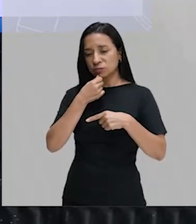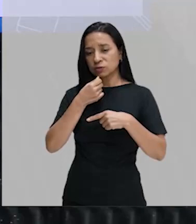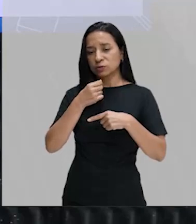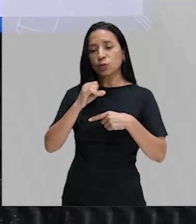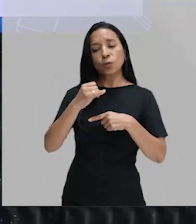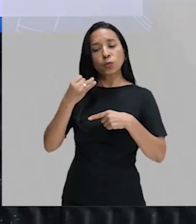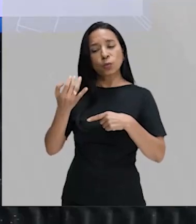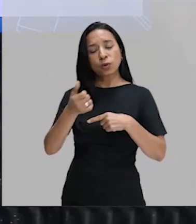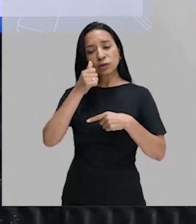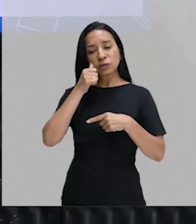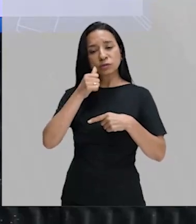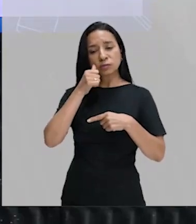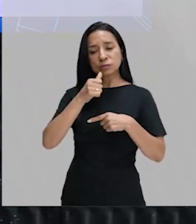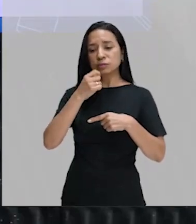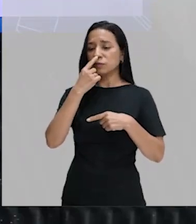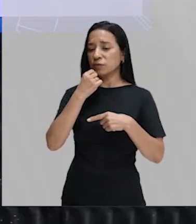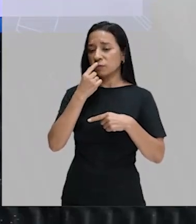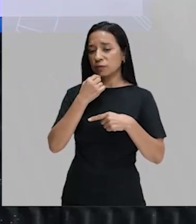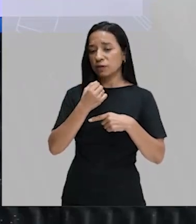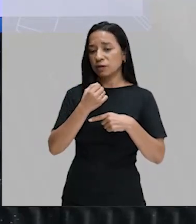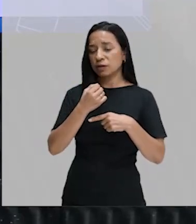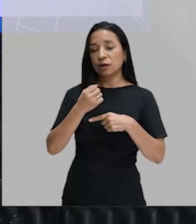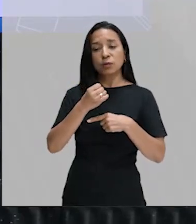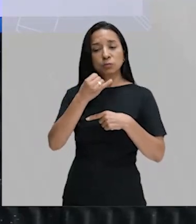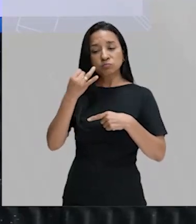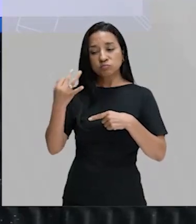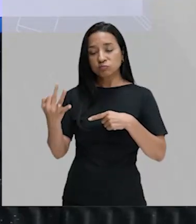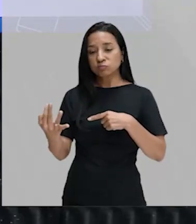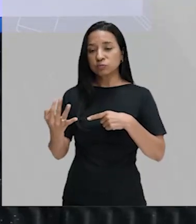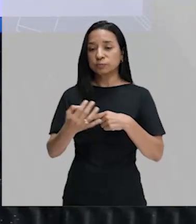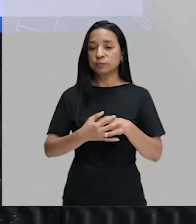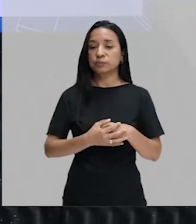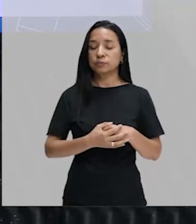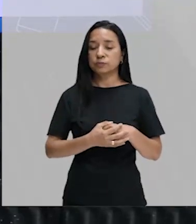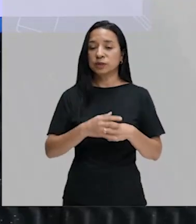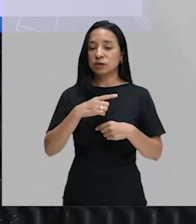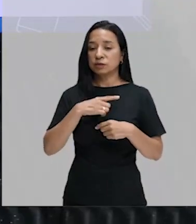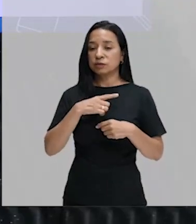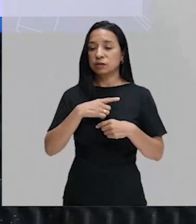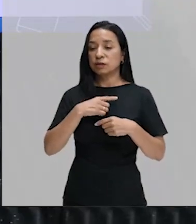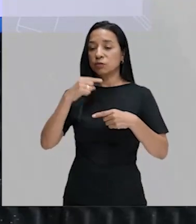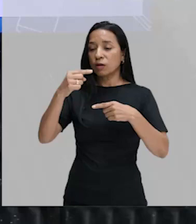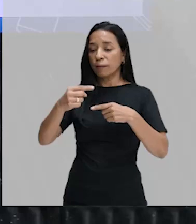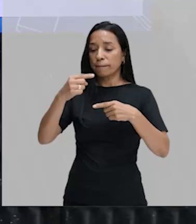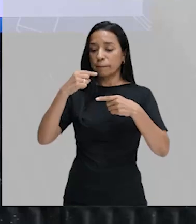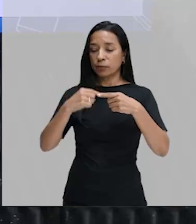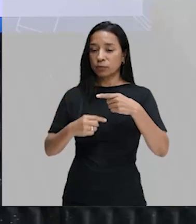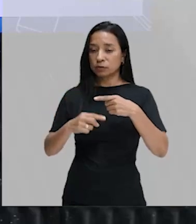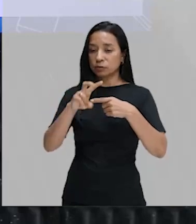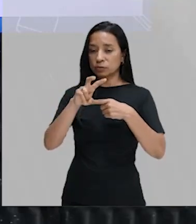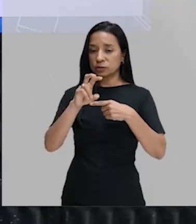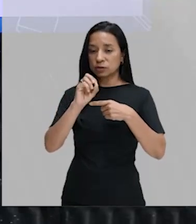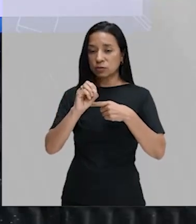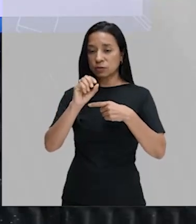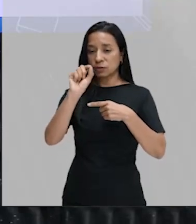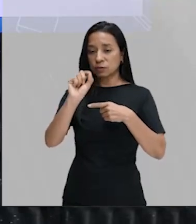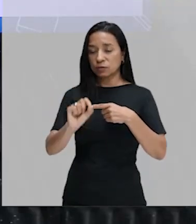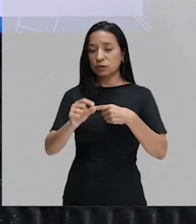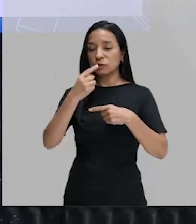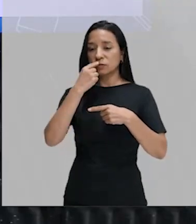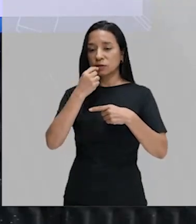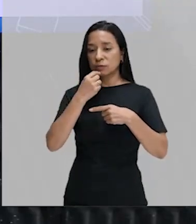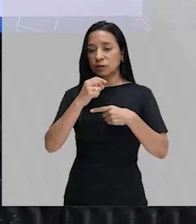fêmeas azuis e quantas fêmeas vermelhas. Então, eu tive uma proporção de 50% vermelhos